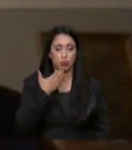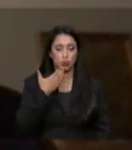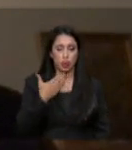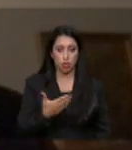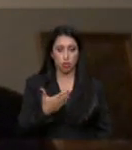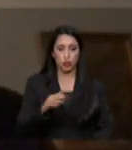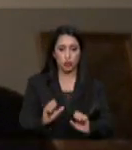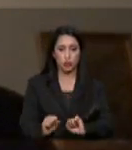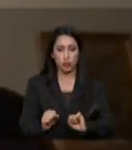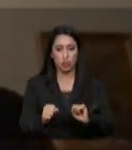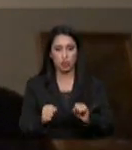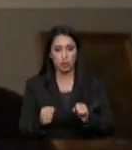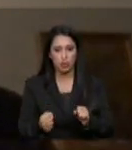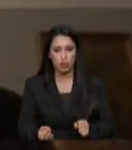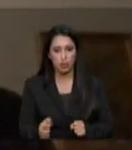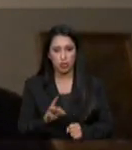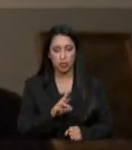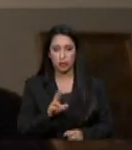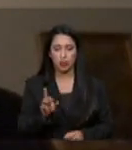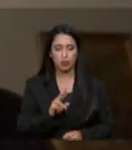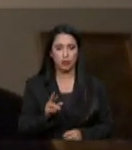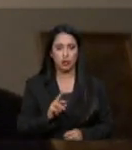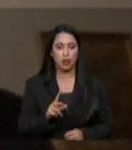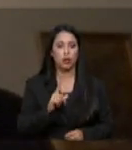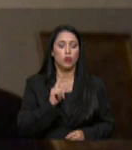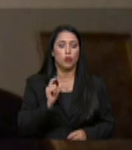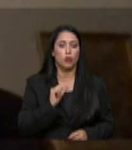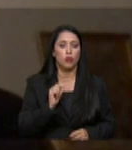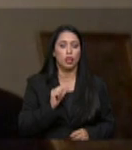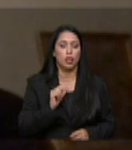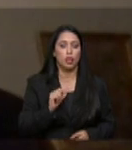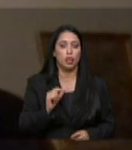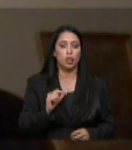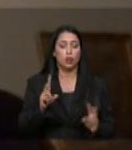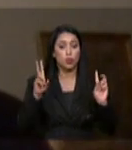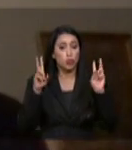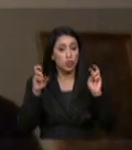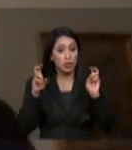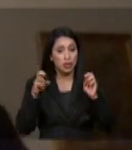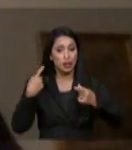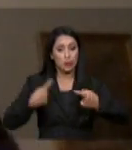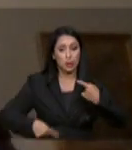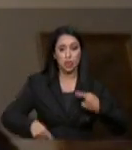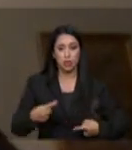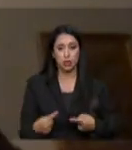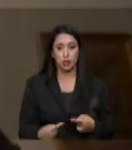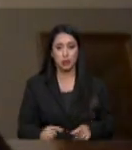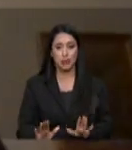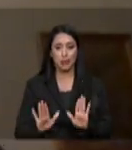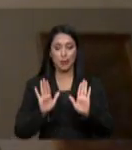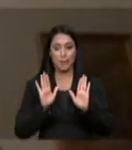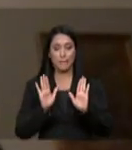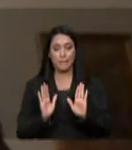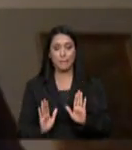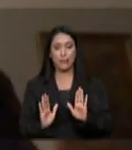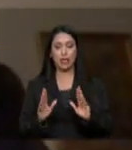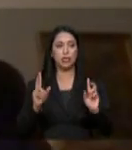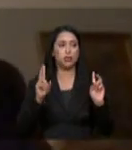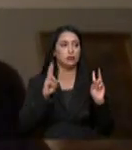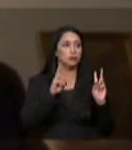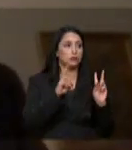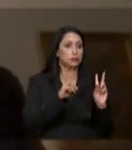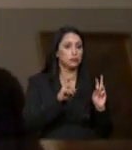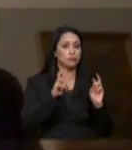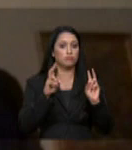pela defesa não dizem respeito propriamente ao mérito da discussão mas a questões como